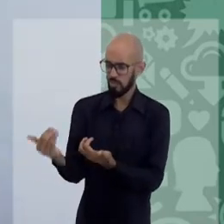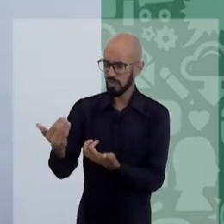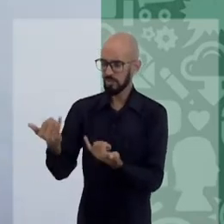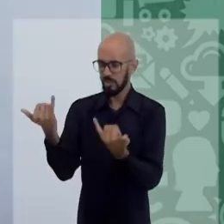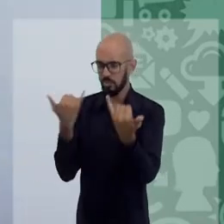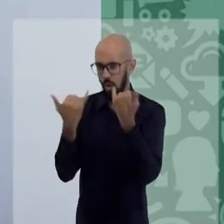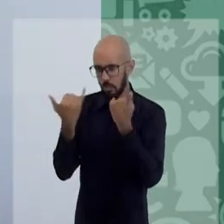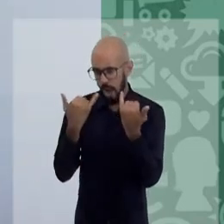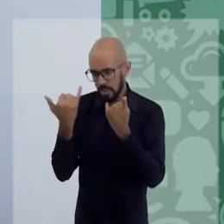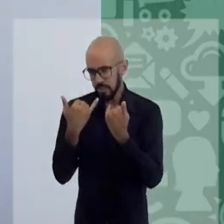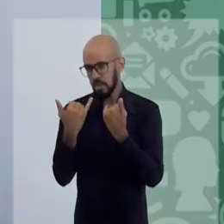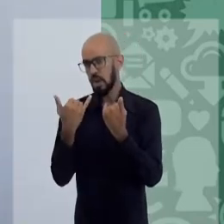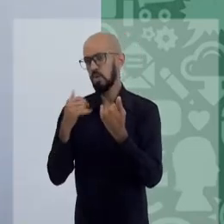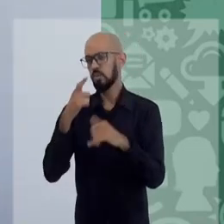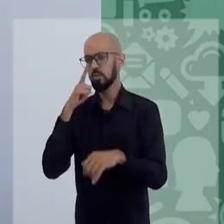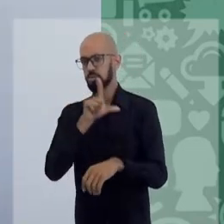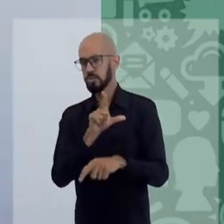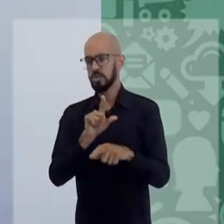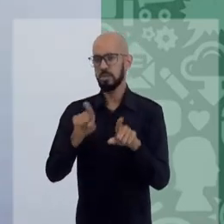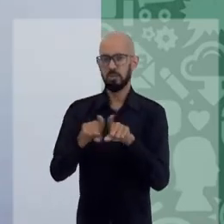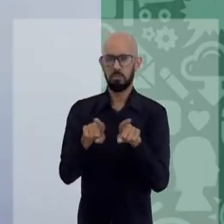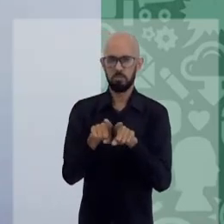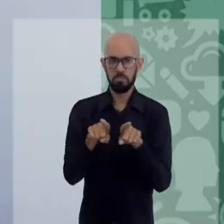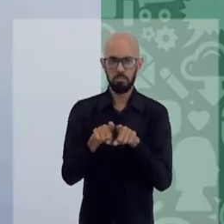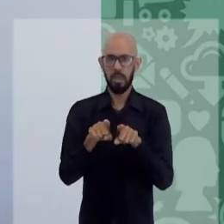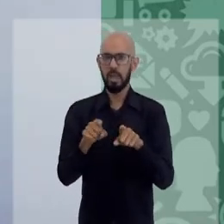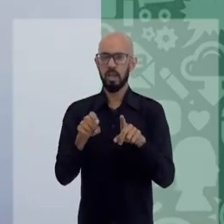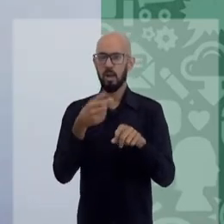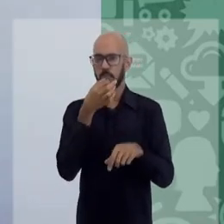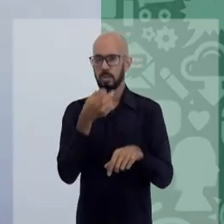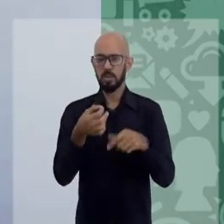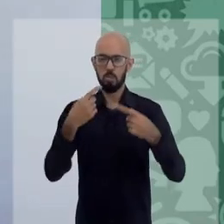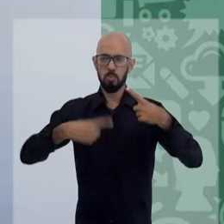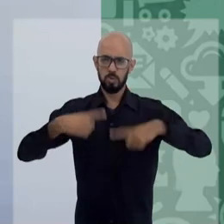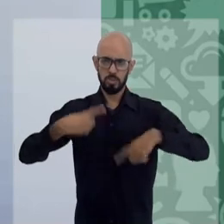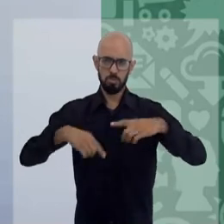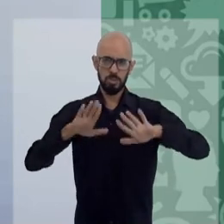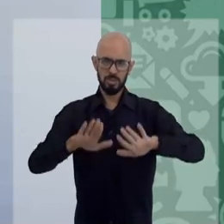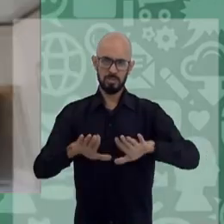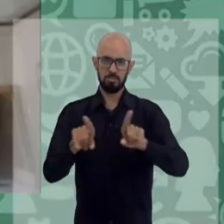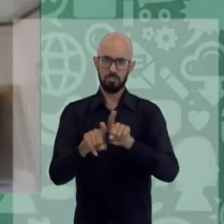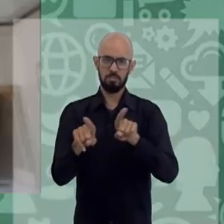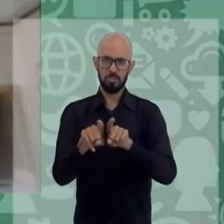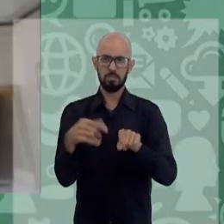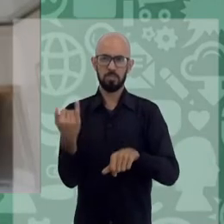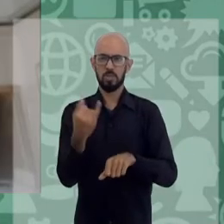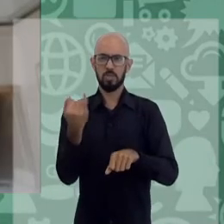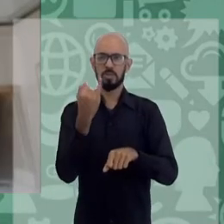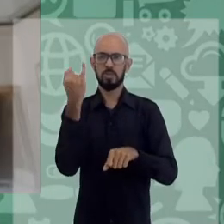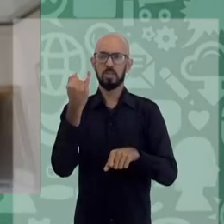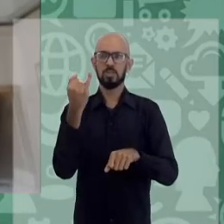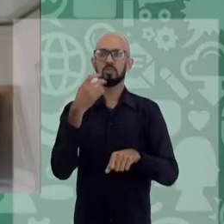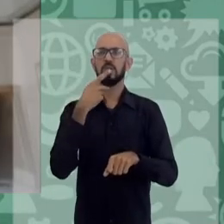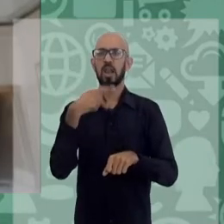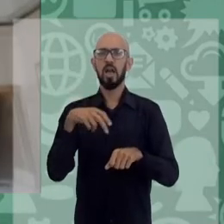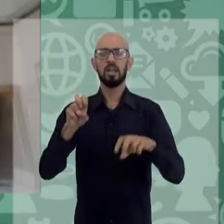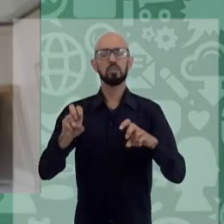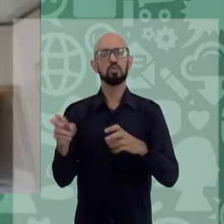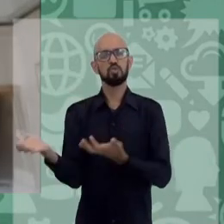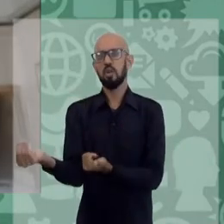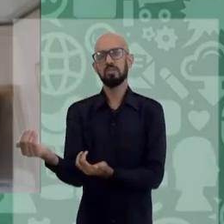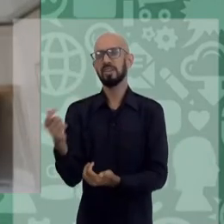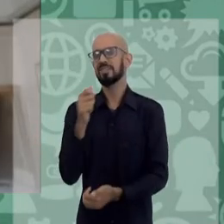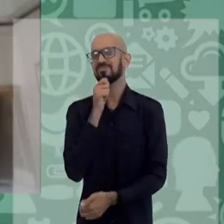se informar, ter informações sobre a questão política, mas é importante a gente falar também daquele jovem que não tem